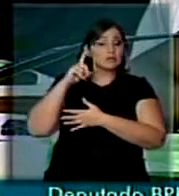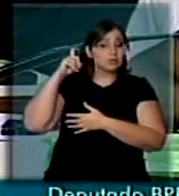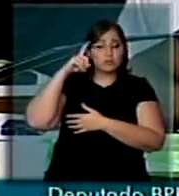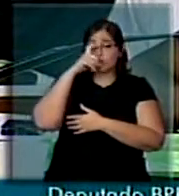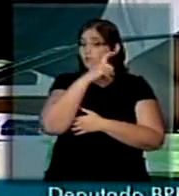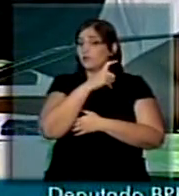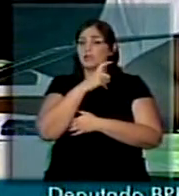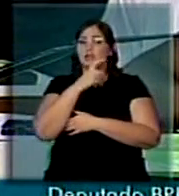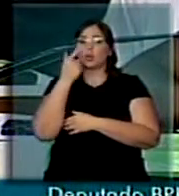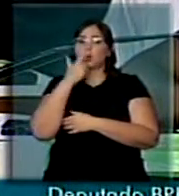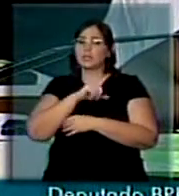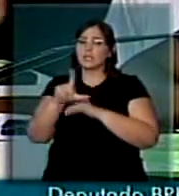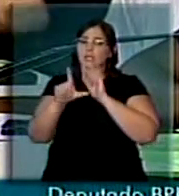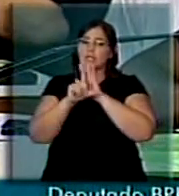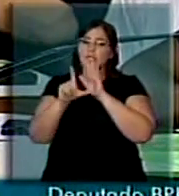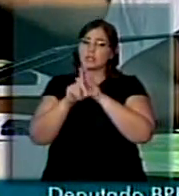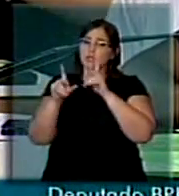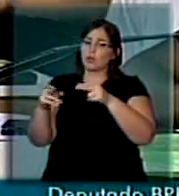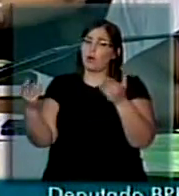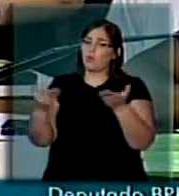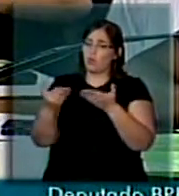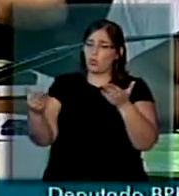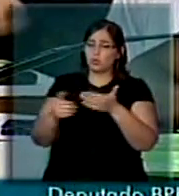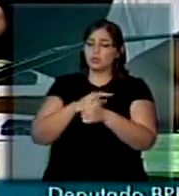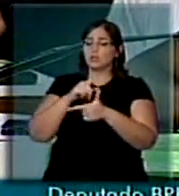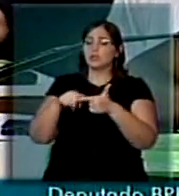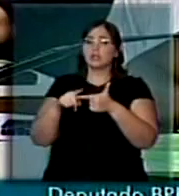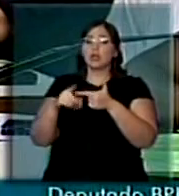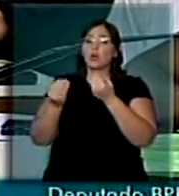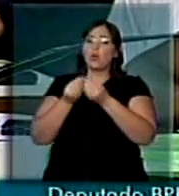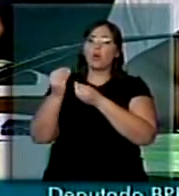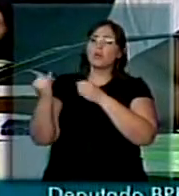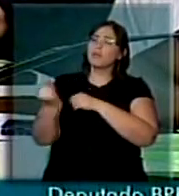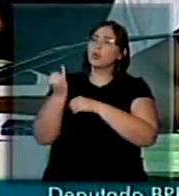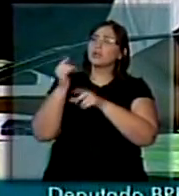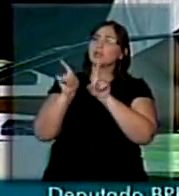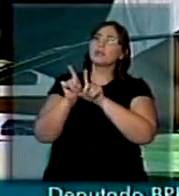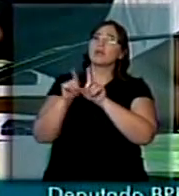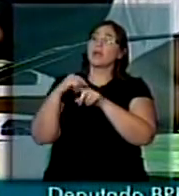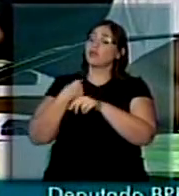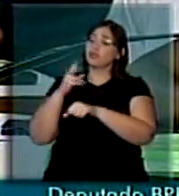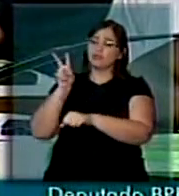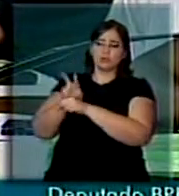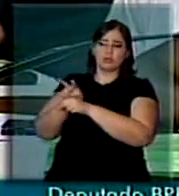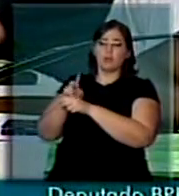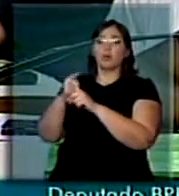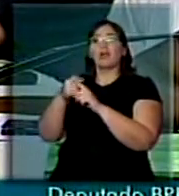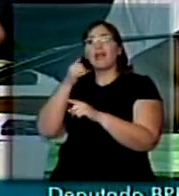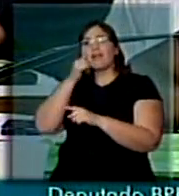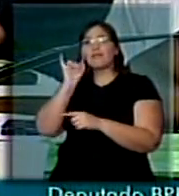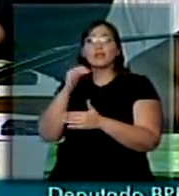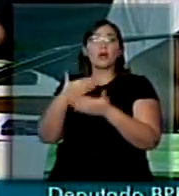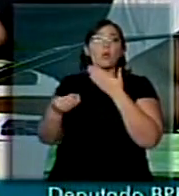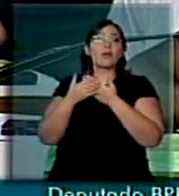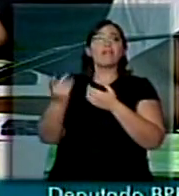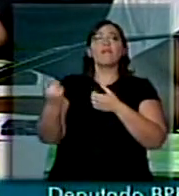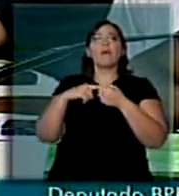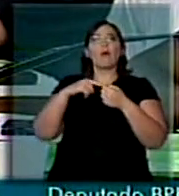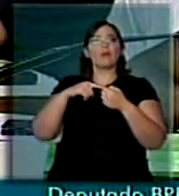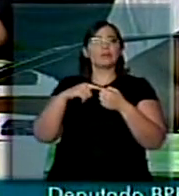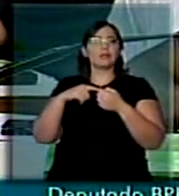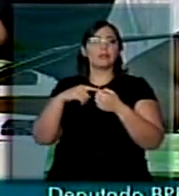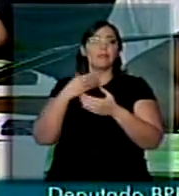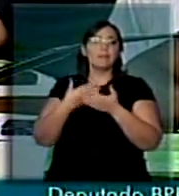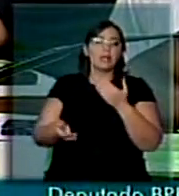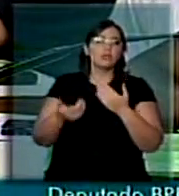conquistar essa legislação que a gente tem hoje e que como é importante estarmos vigilantes para não termos nenhum tipo de retrocesso em